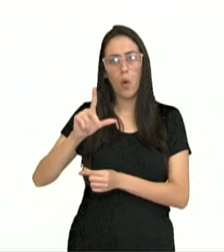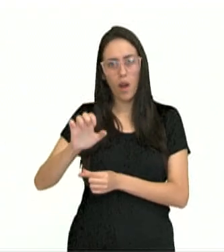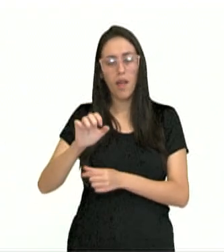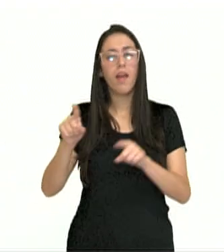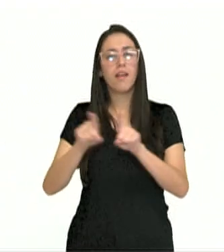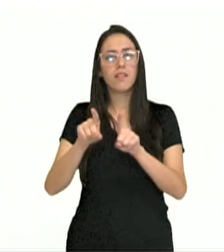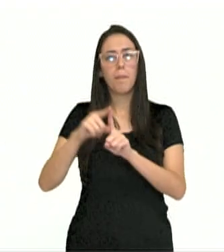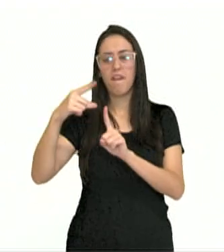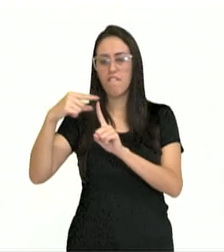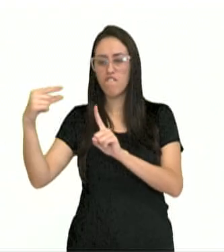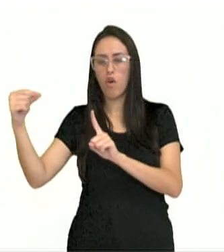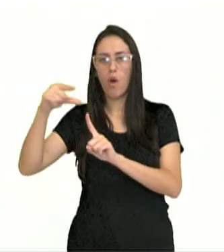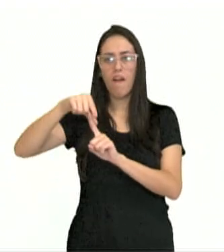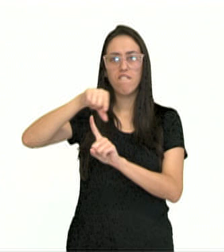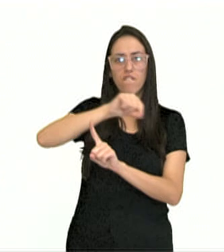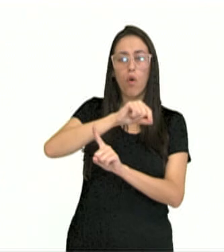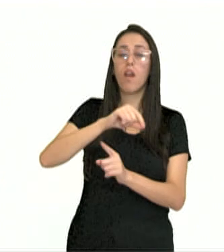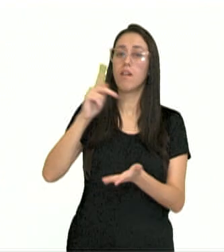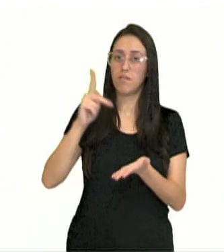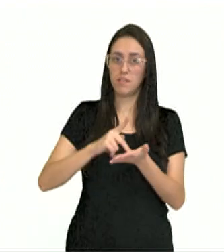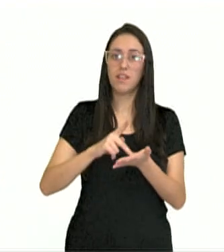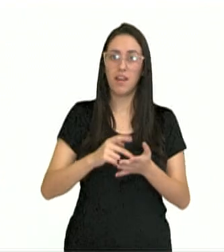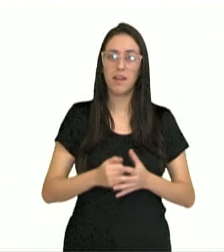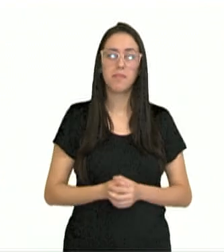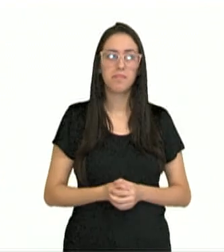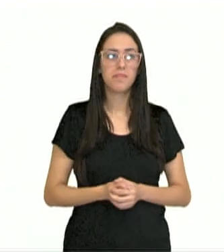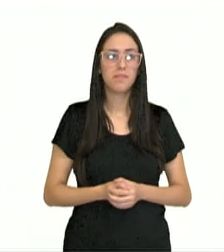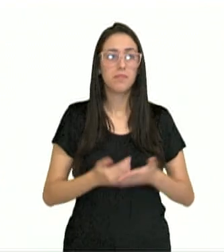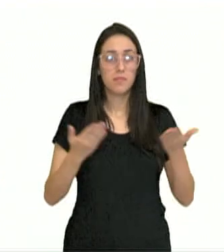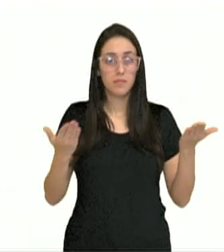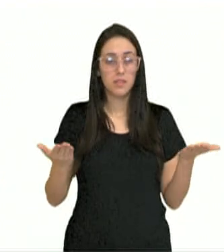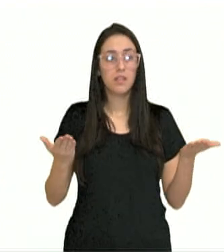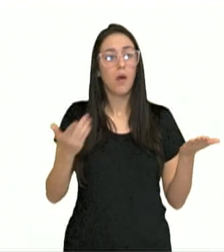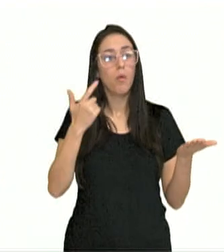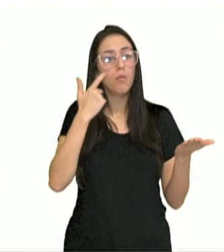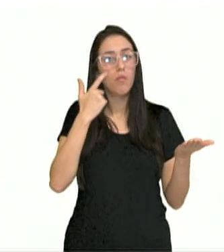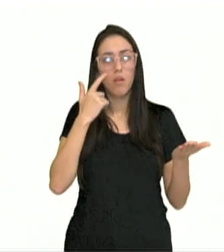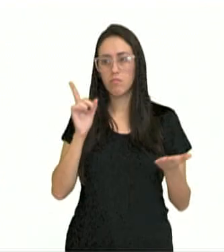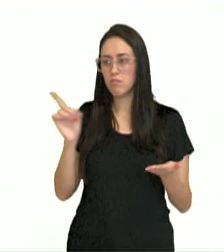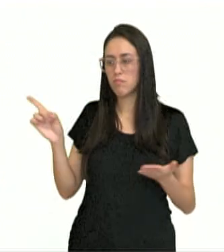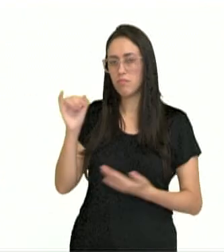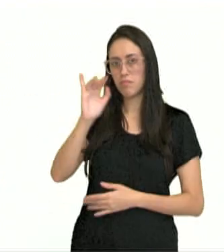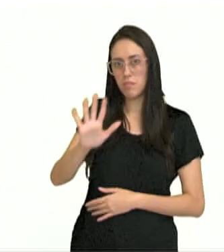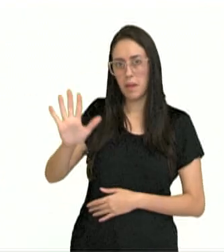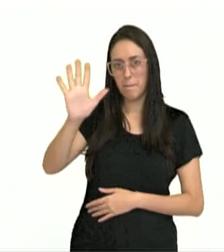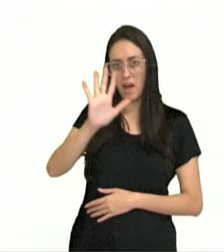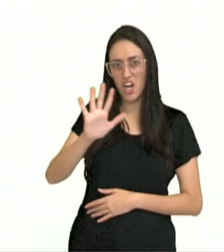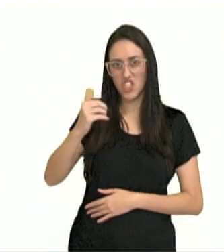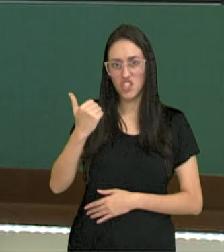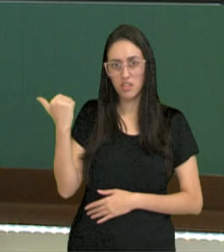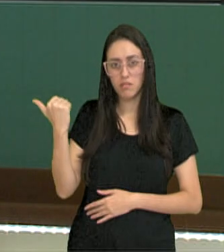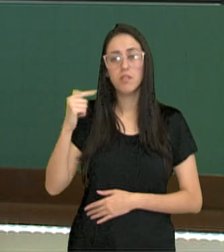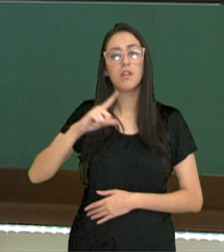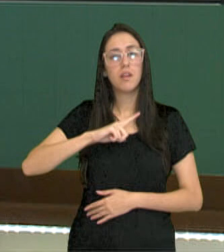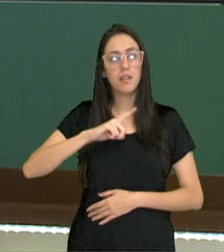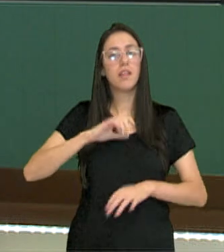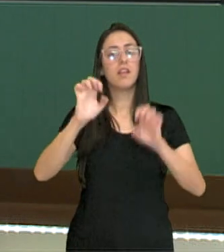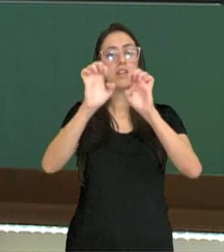verdadeiras. Tá? Olha que legal. Então, eu apresento para vocês aqui na imagem, à esquerda, uma